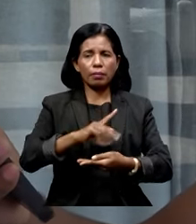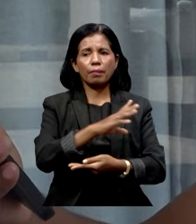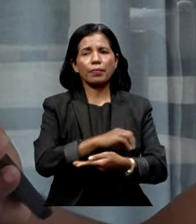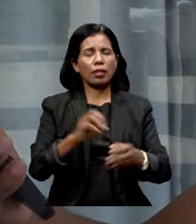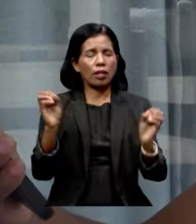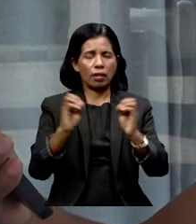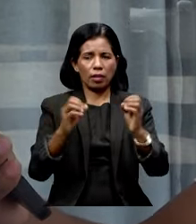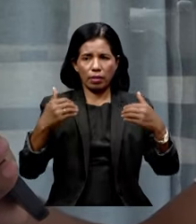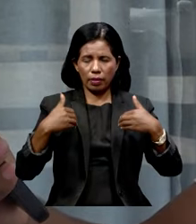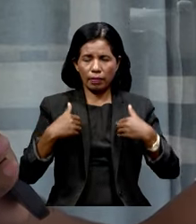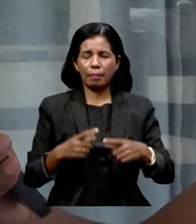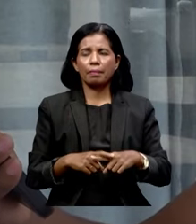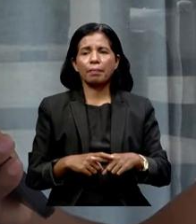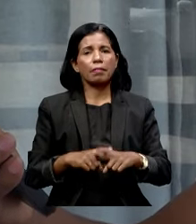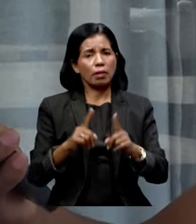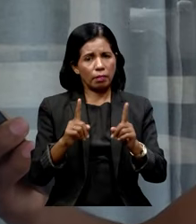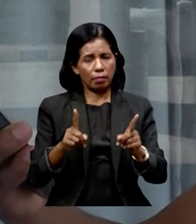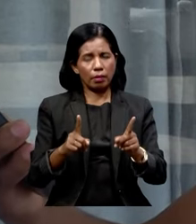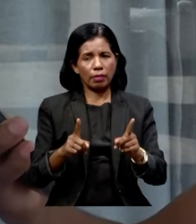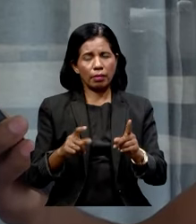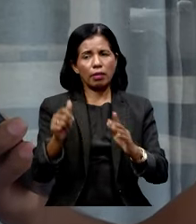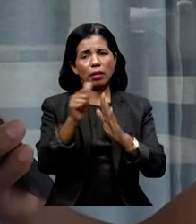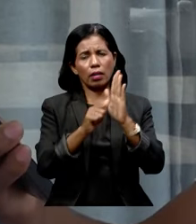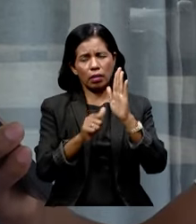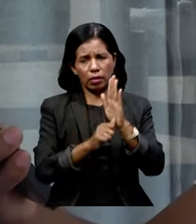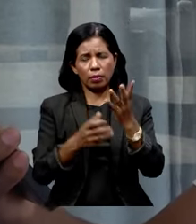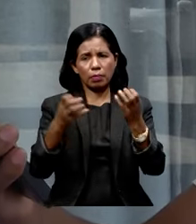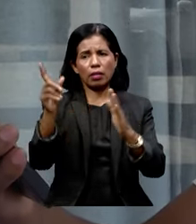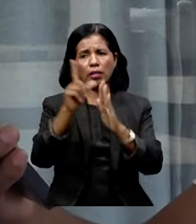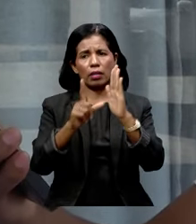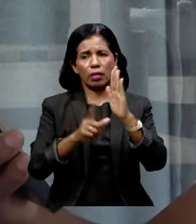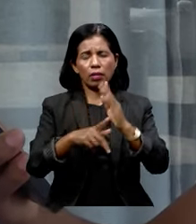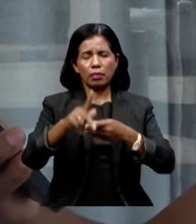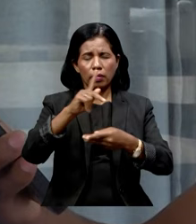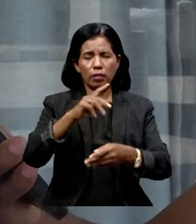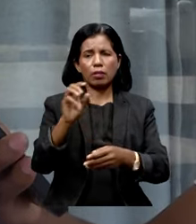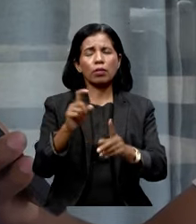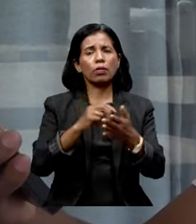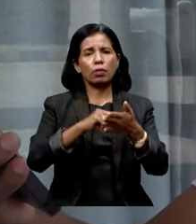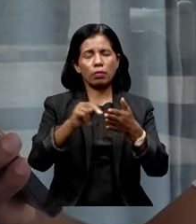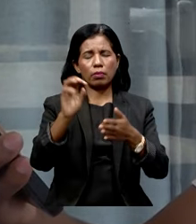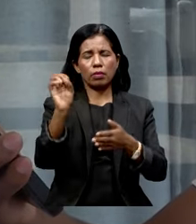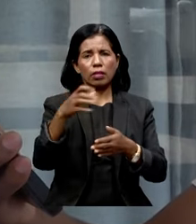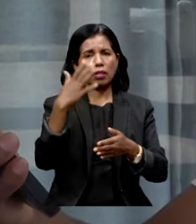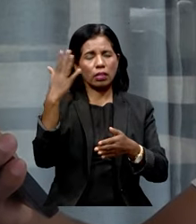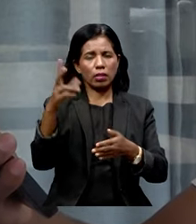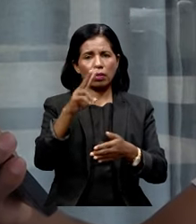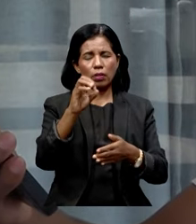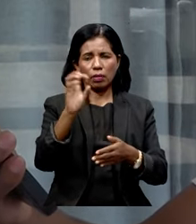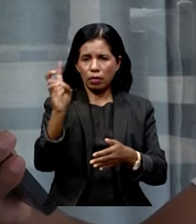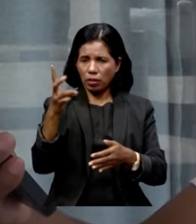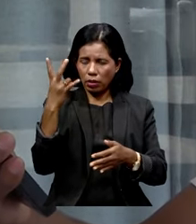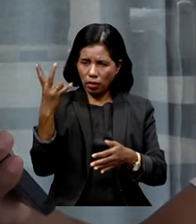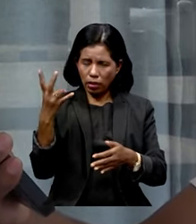laia. Mai be artigos lubu kida e a lei investimento atual número 15/2017 ne